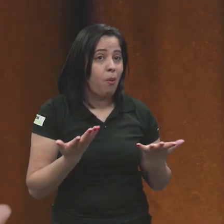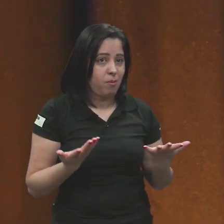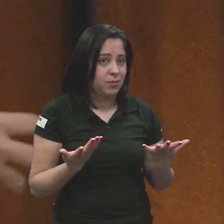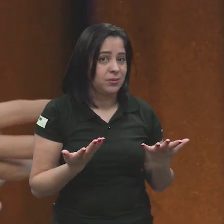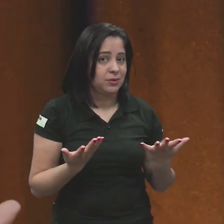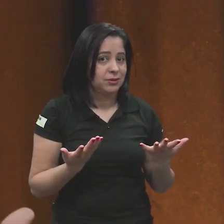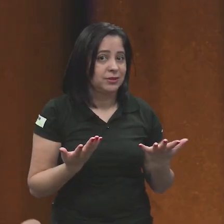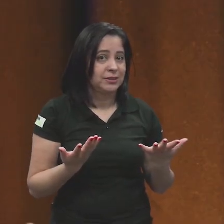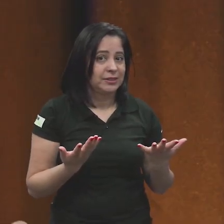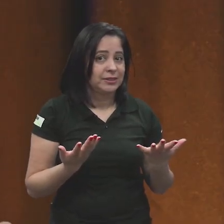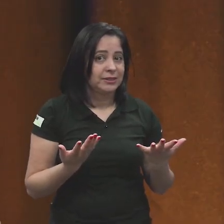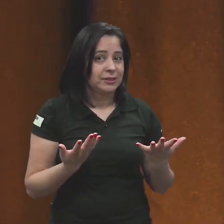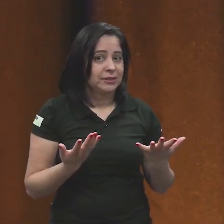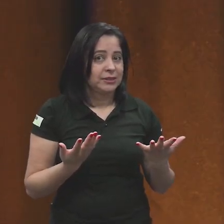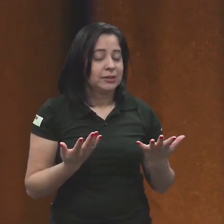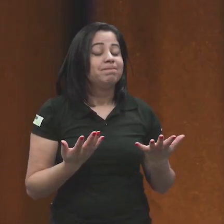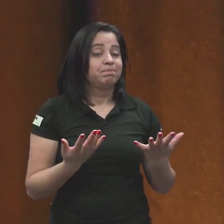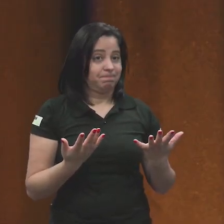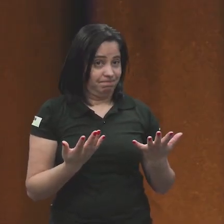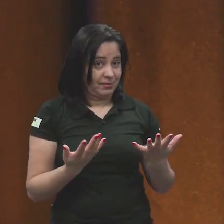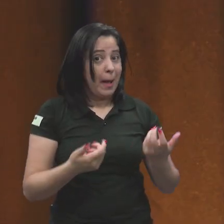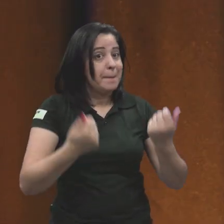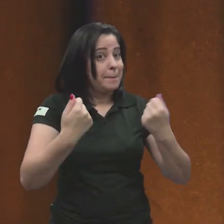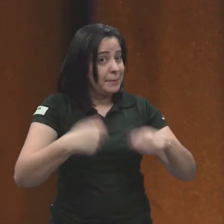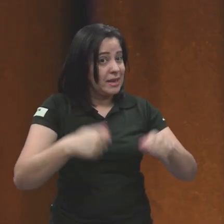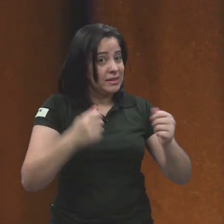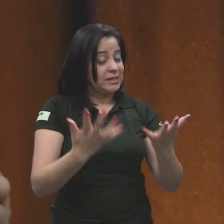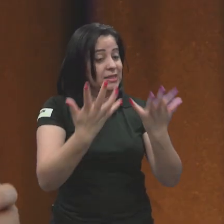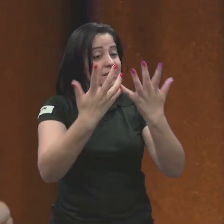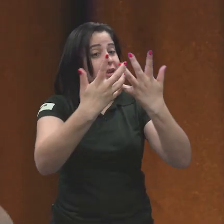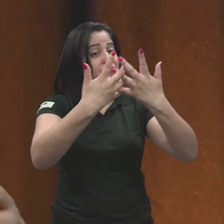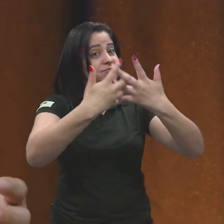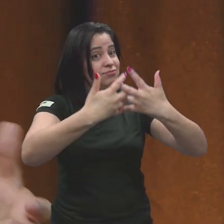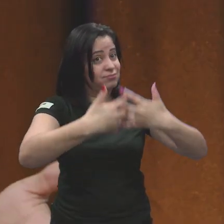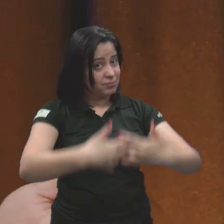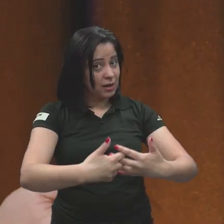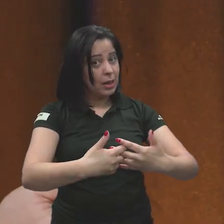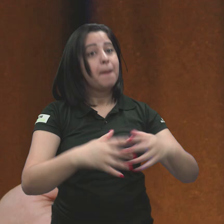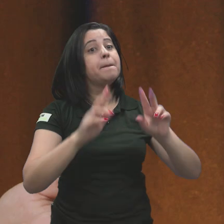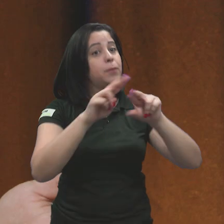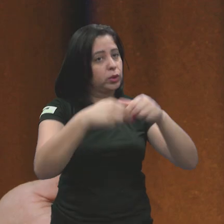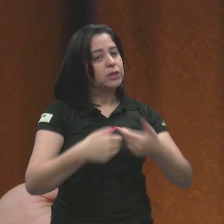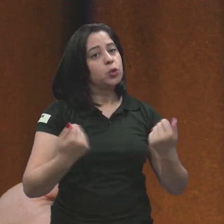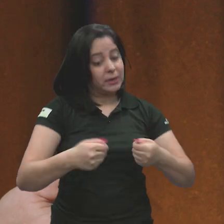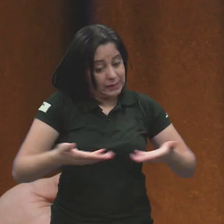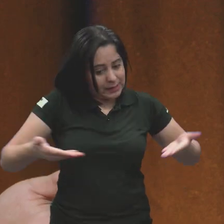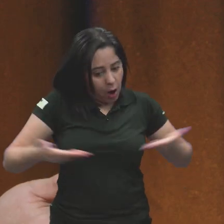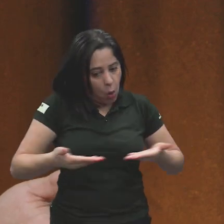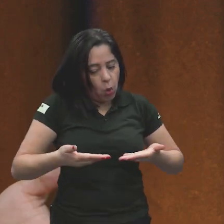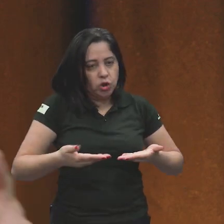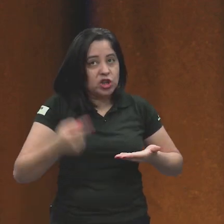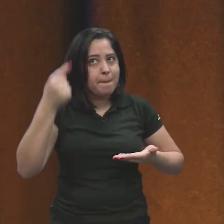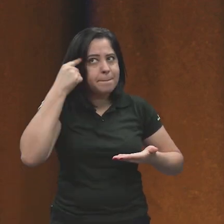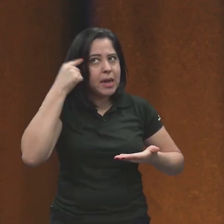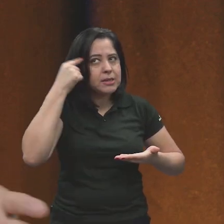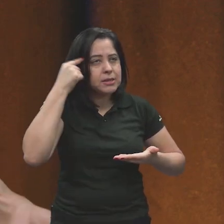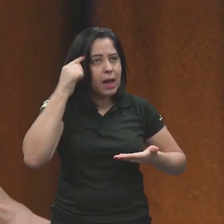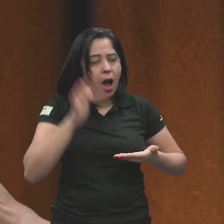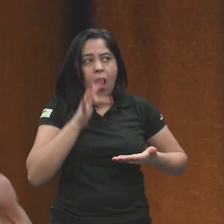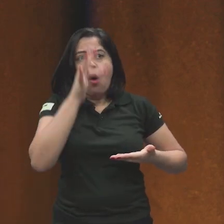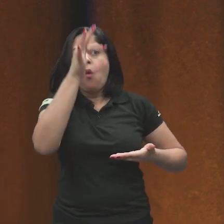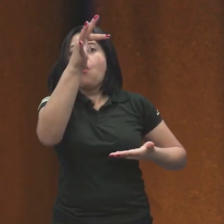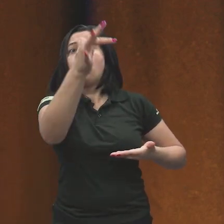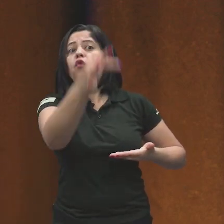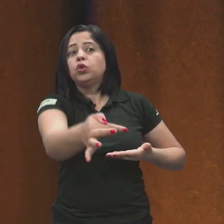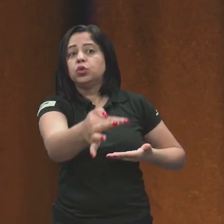que vai estar em volta? Exatamente. Né? Dessa engrenagem de desenvolvimento. Então, nós temos que falar do futuro, nós temos que